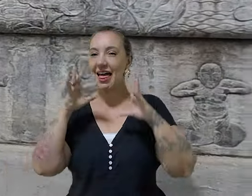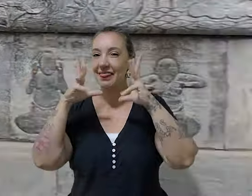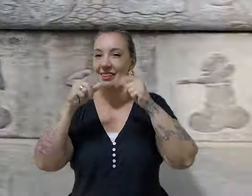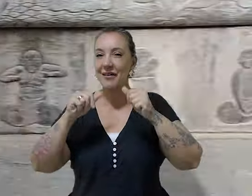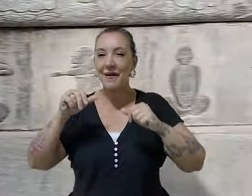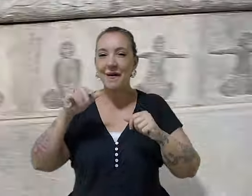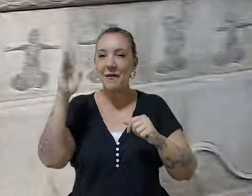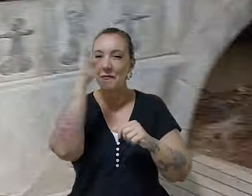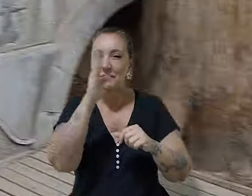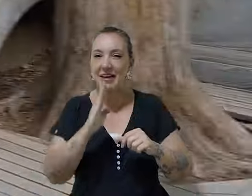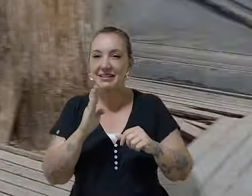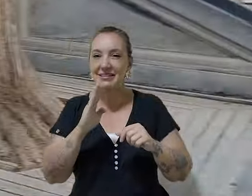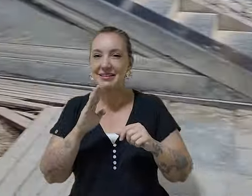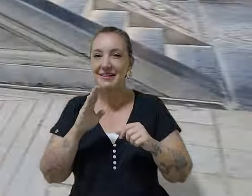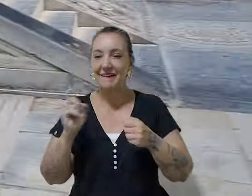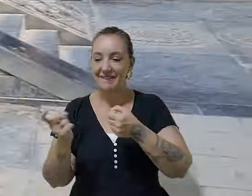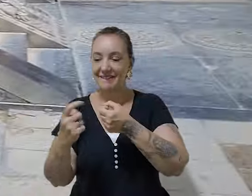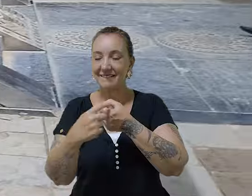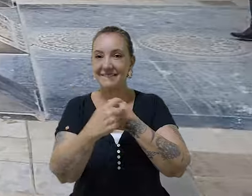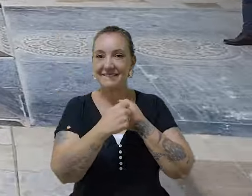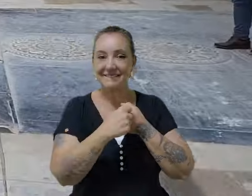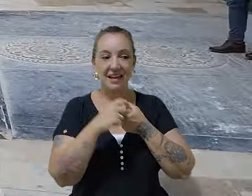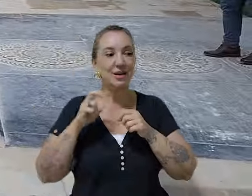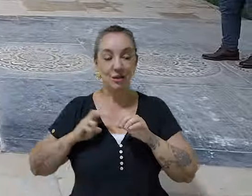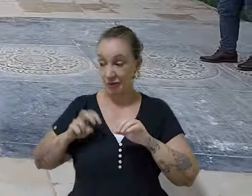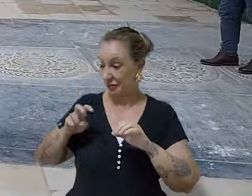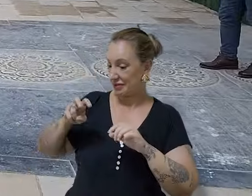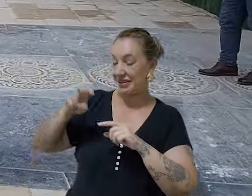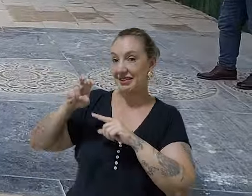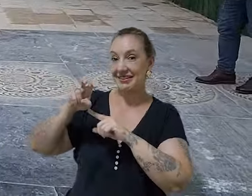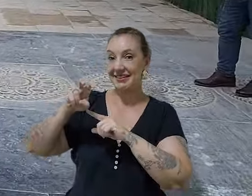do Brasil e adjacências. Tô subindo aqui, hein?